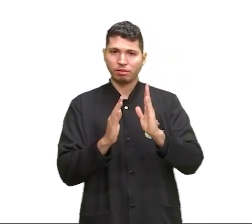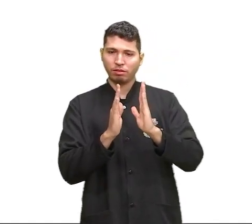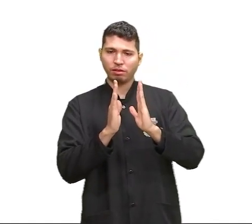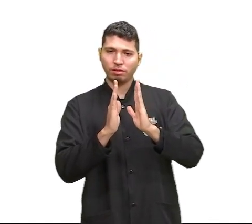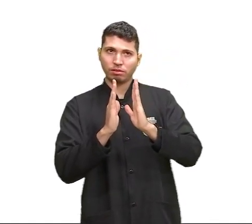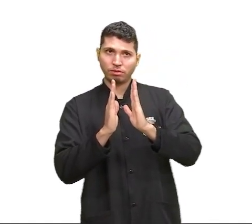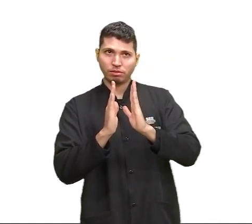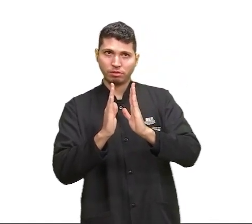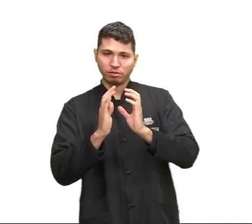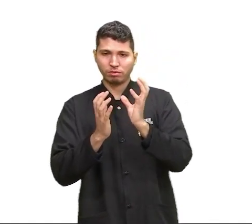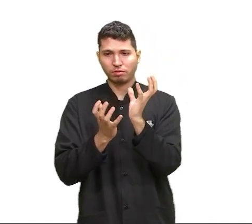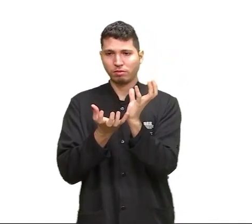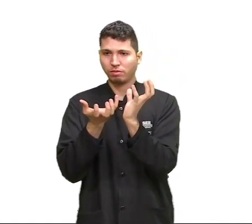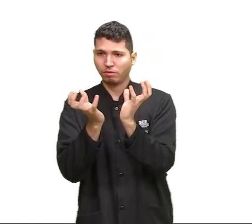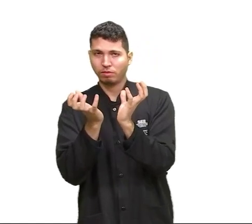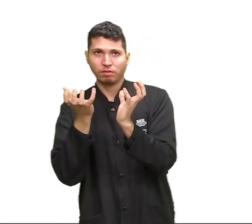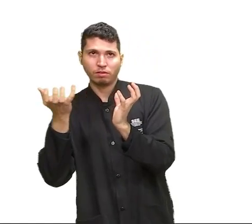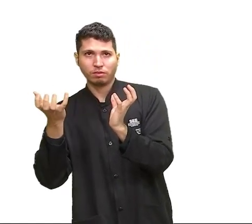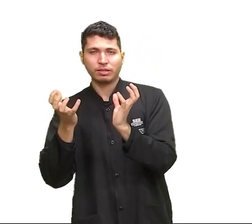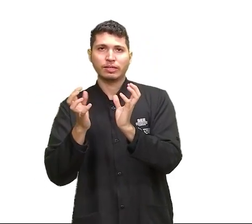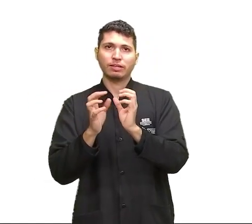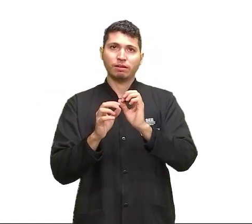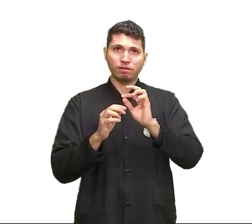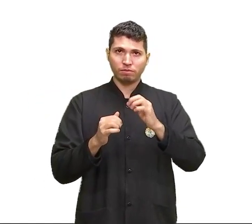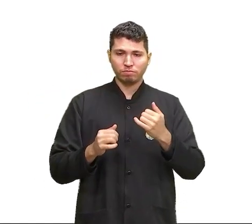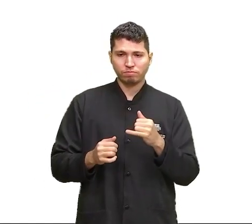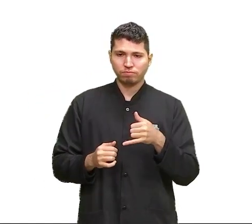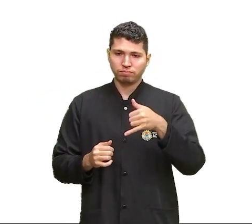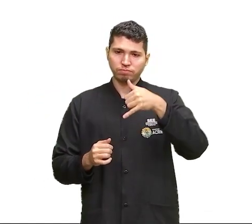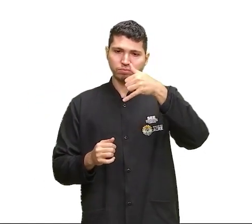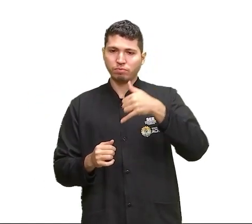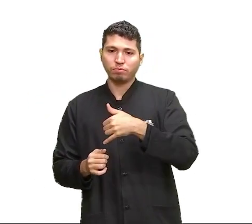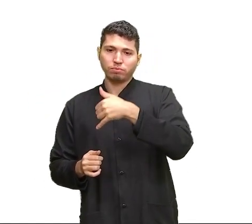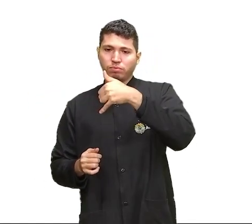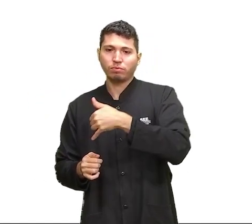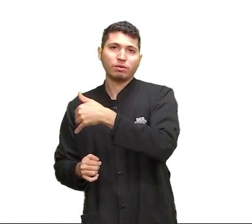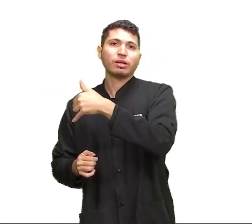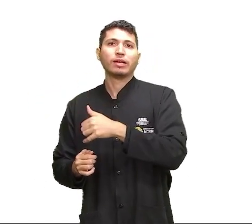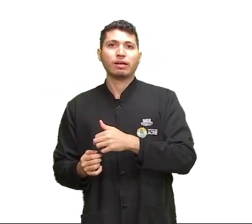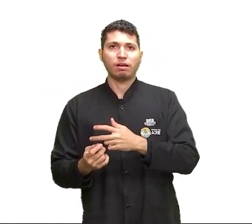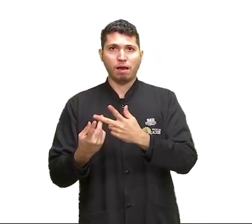são diferentes, porém a tensão que passa entre elas é a mesma.